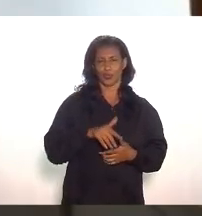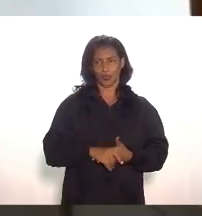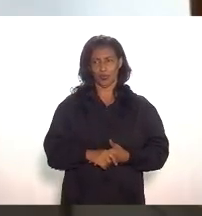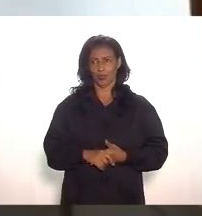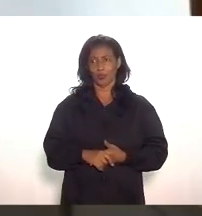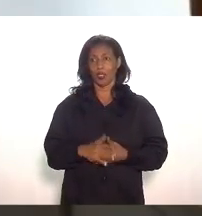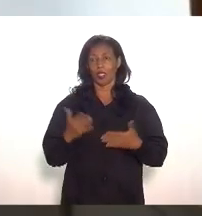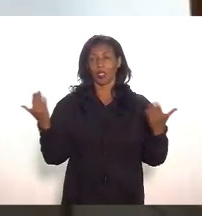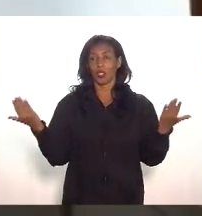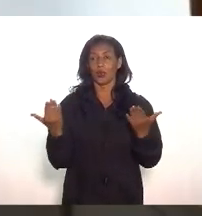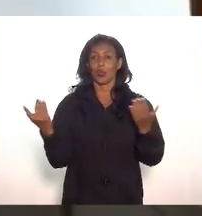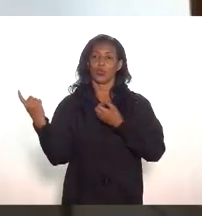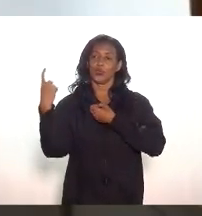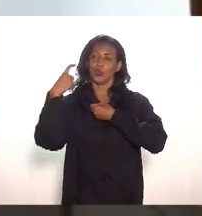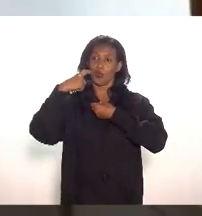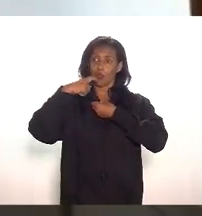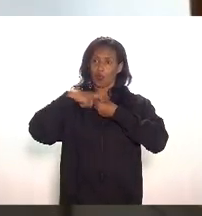está voltando hoje